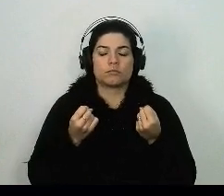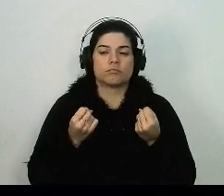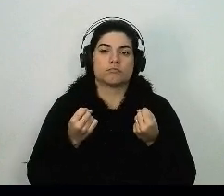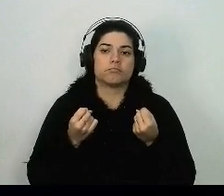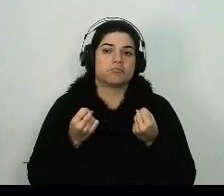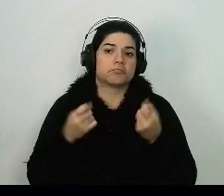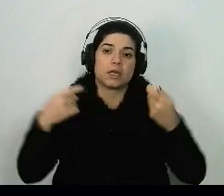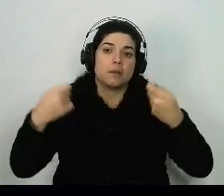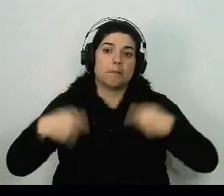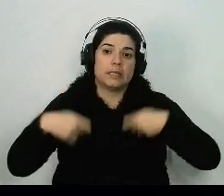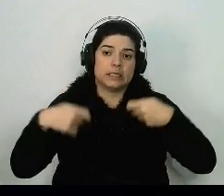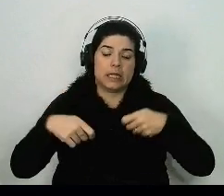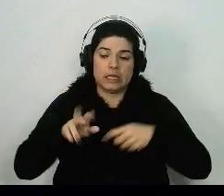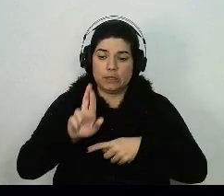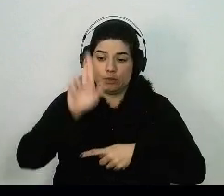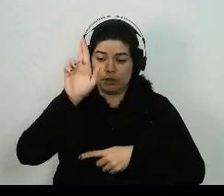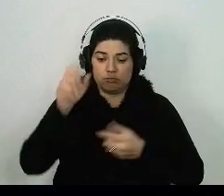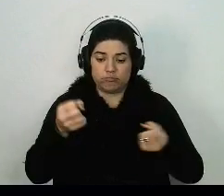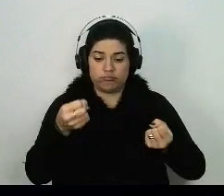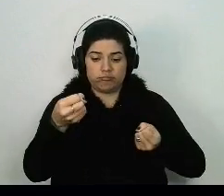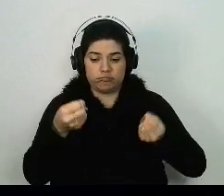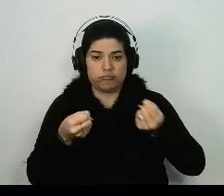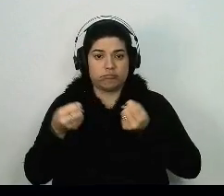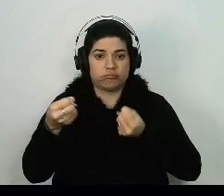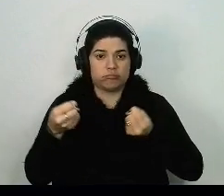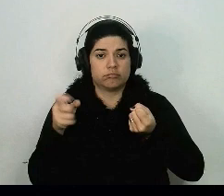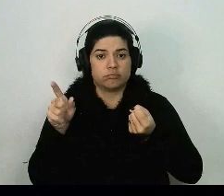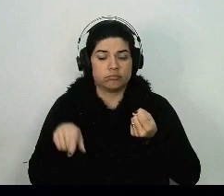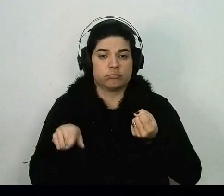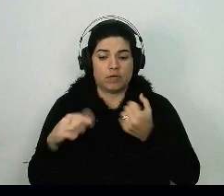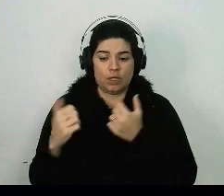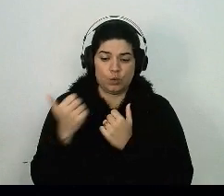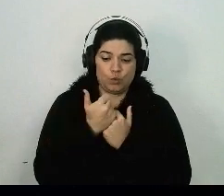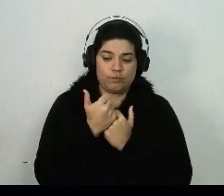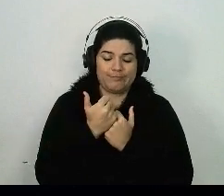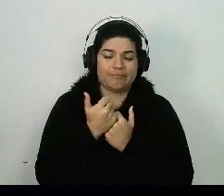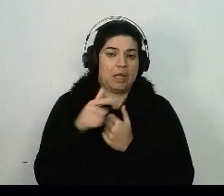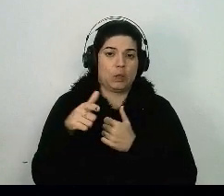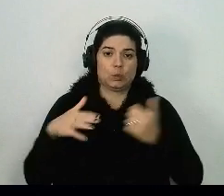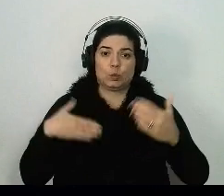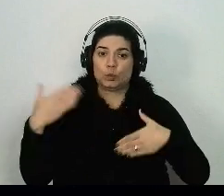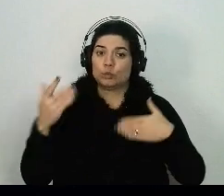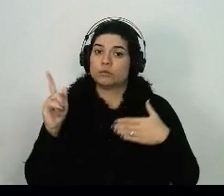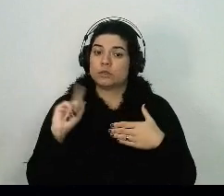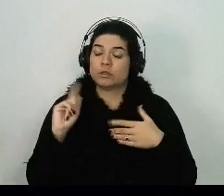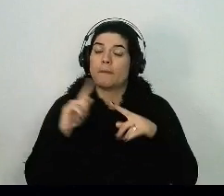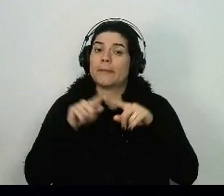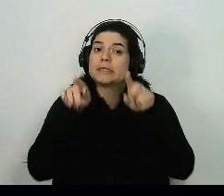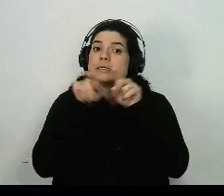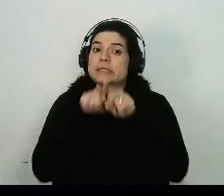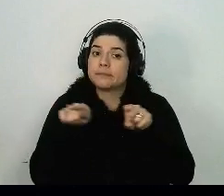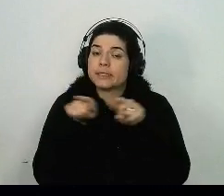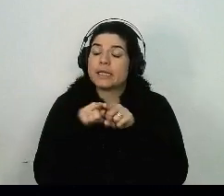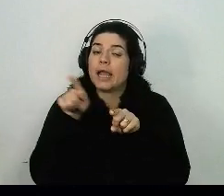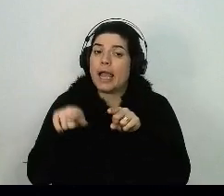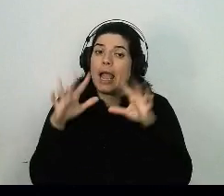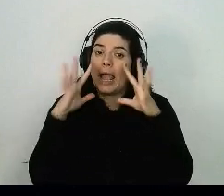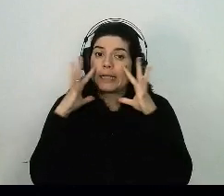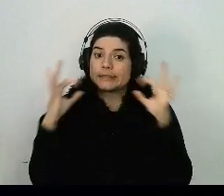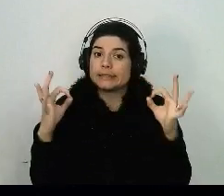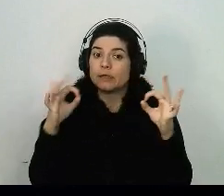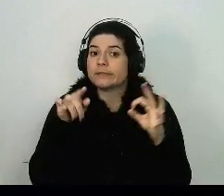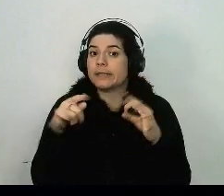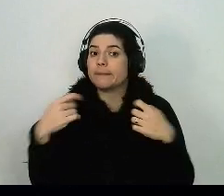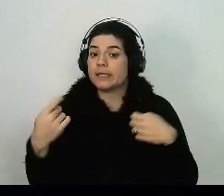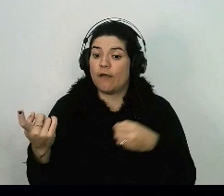assumir o controle do volante de novo. Então, de uma forma que nem o assuste, mas que também chame a atenção dele que, ó, você precisa voltar a dirigir,